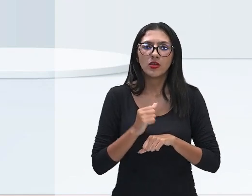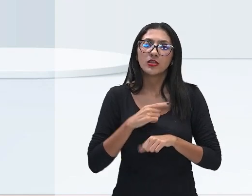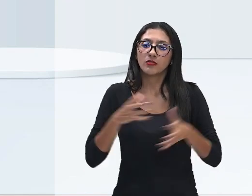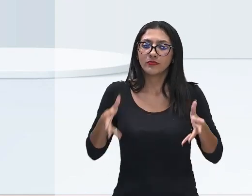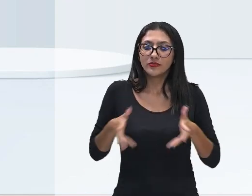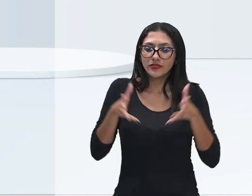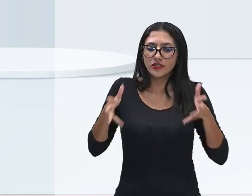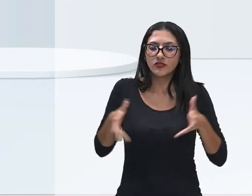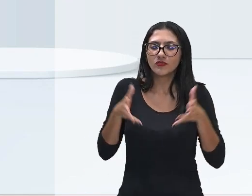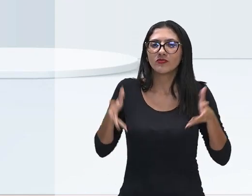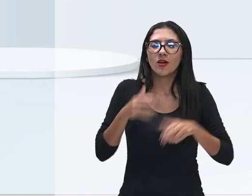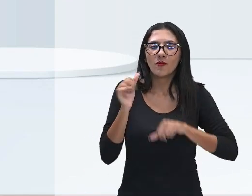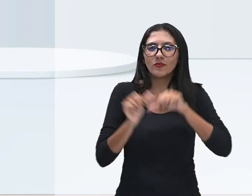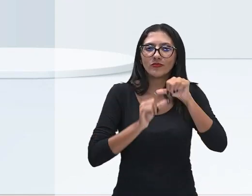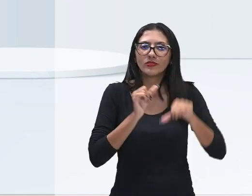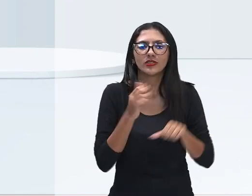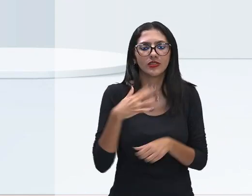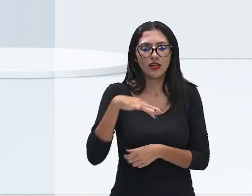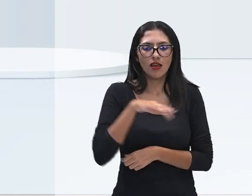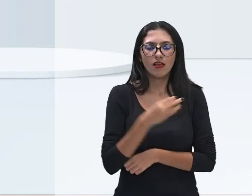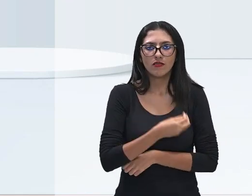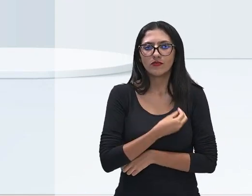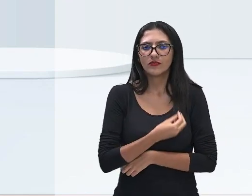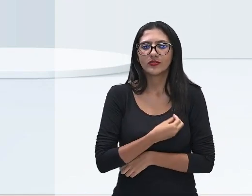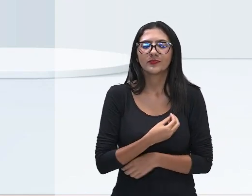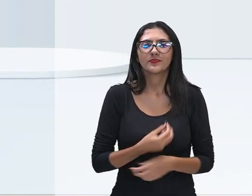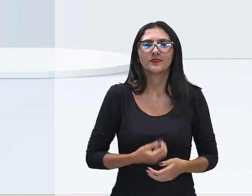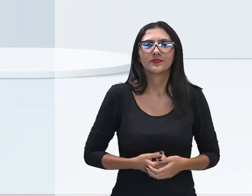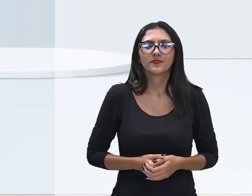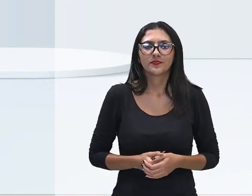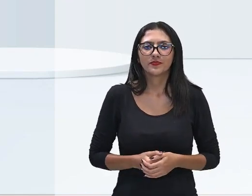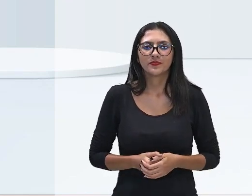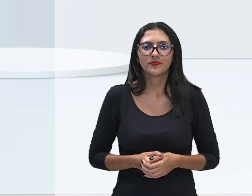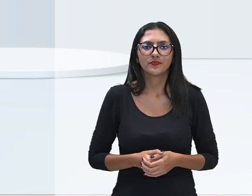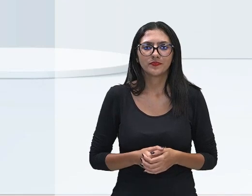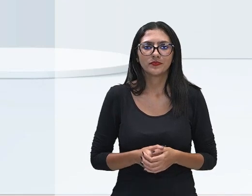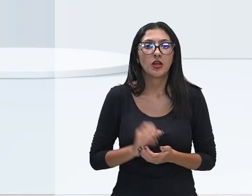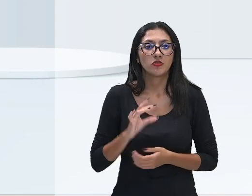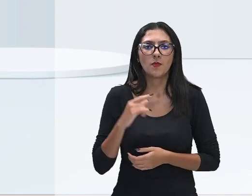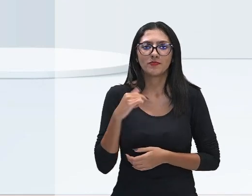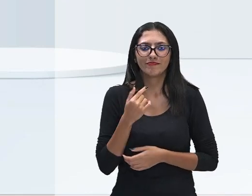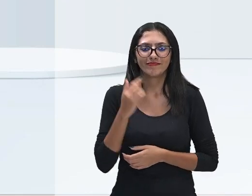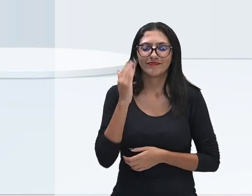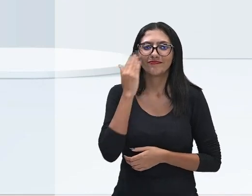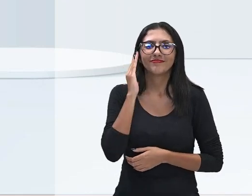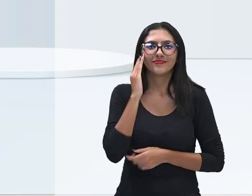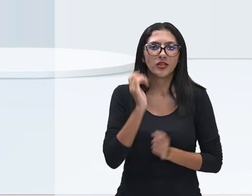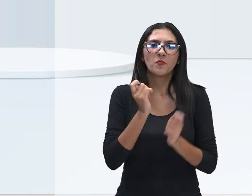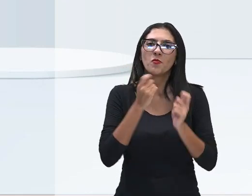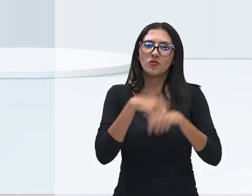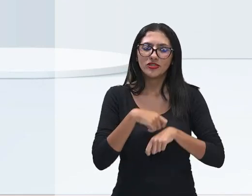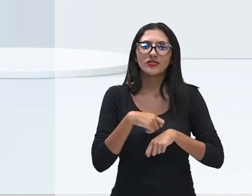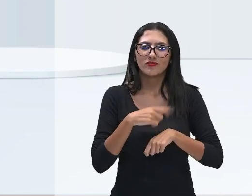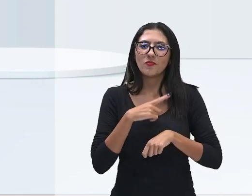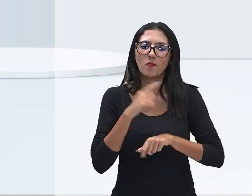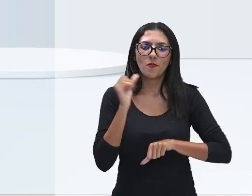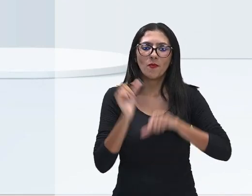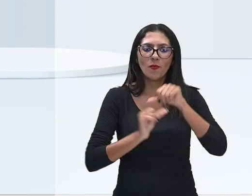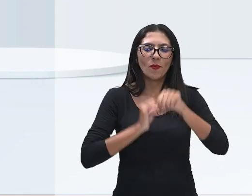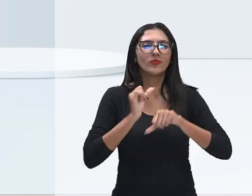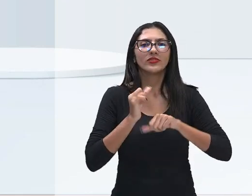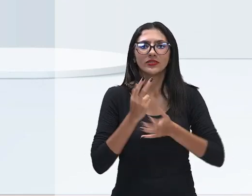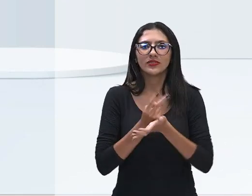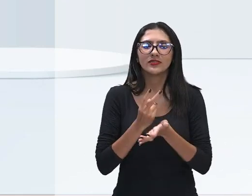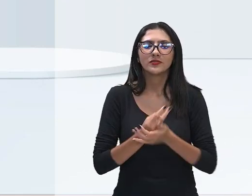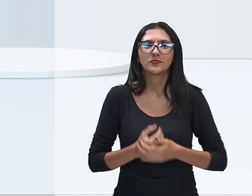no mundo que nos cerca, tá? Só para a gente entender o quanto a gente pode mudar e se transformar. Assim